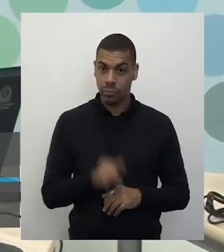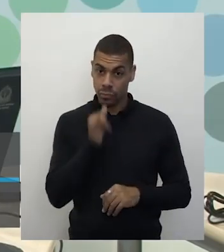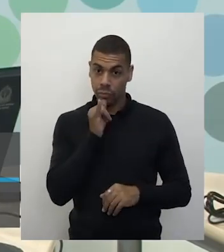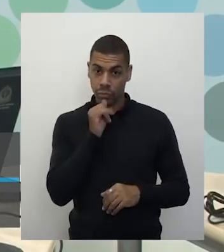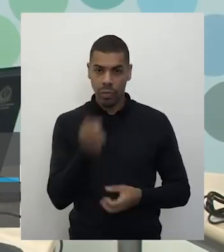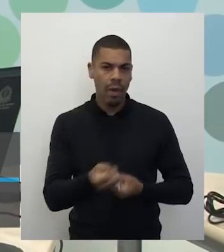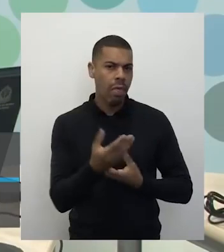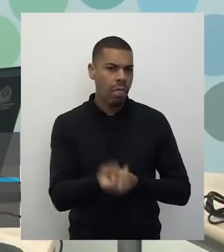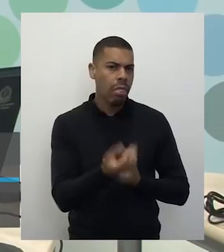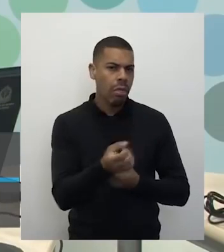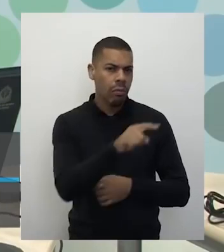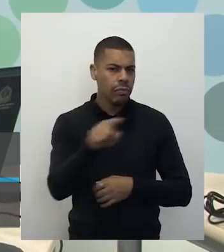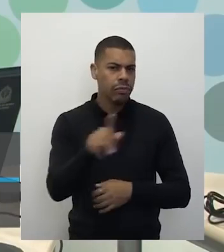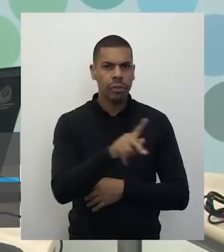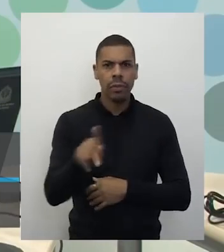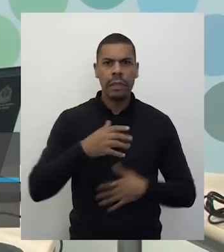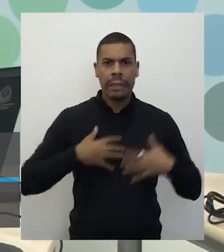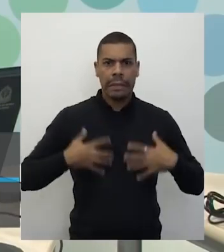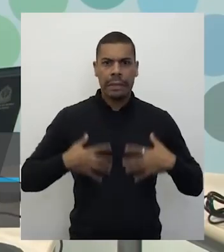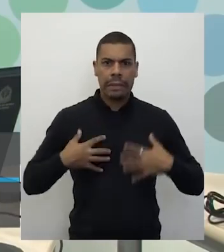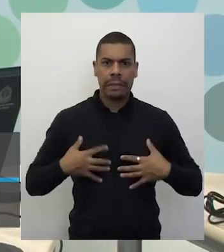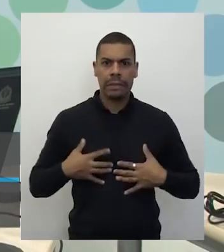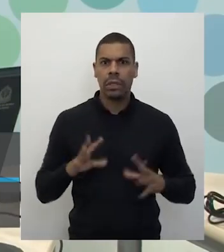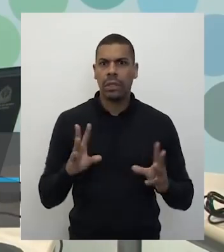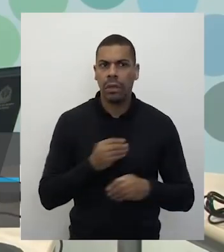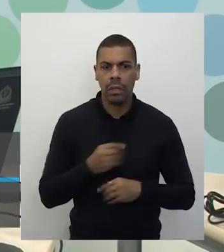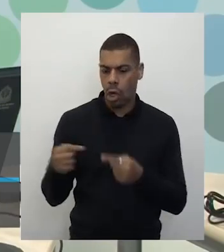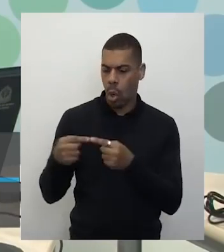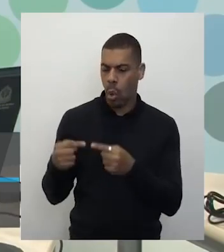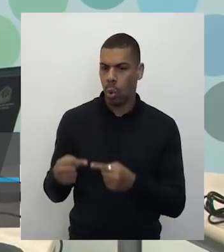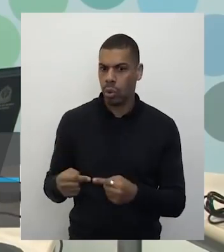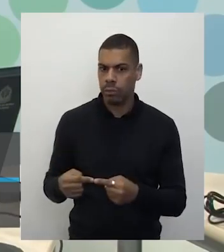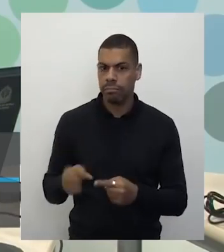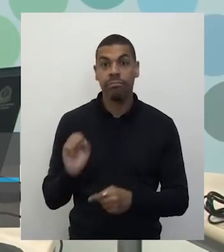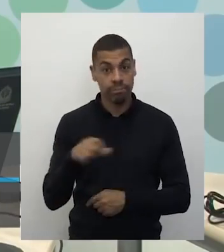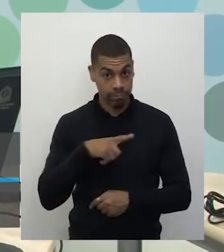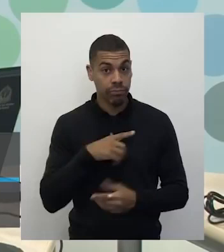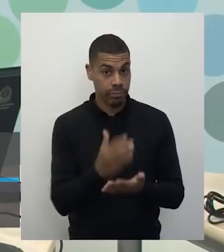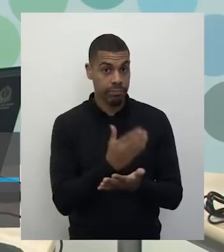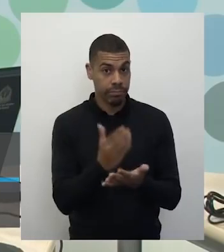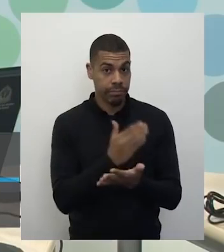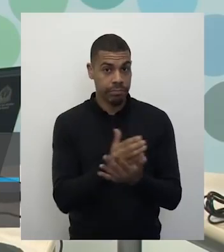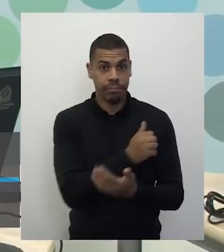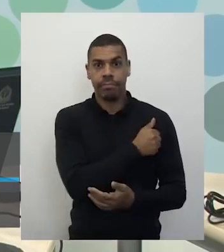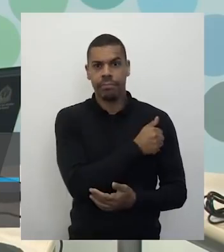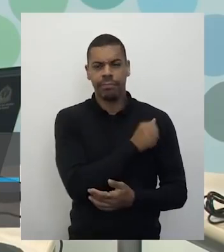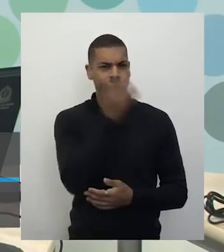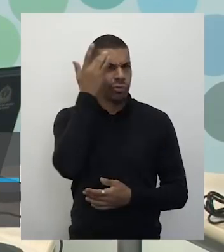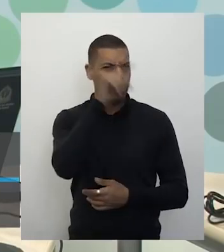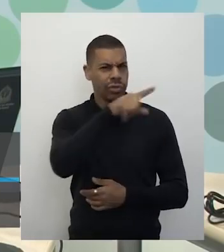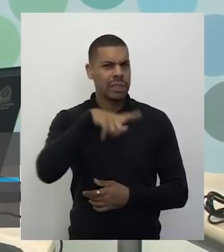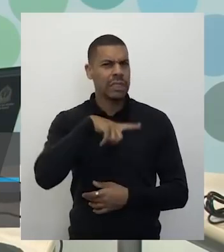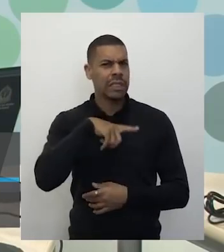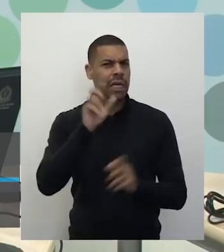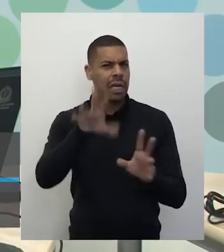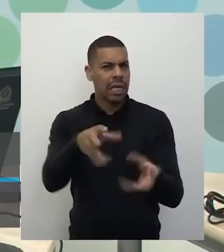material, professor, só para você não se desesperar, tipo, nossa, ela está entrando em concordância agora, está no caderno do aluno. Que eu não sei se vocês agora já têm